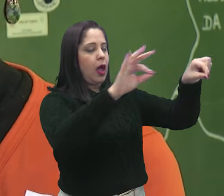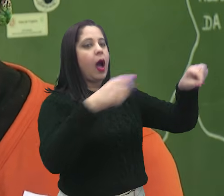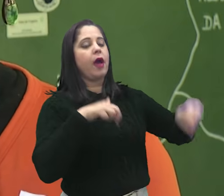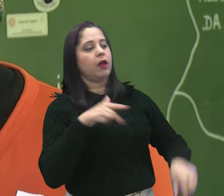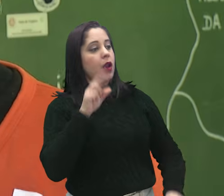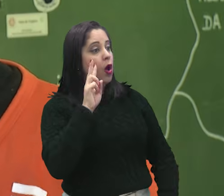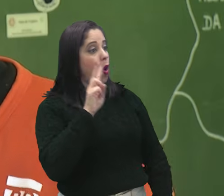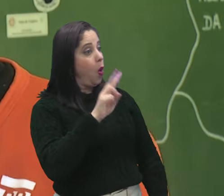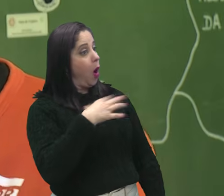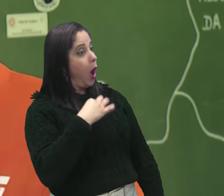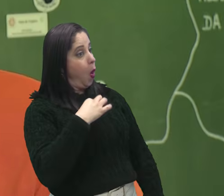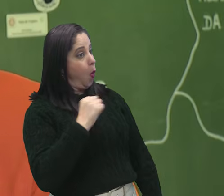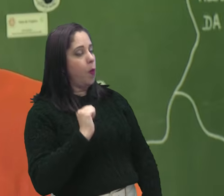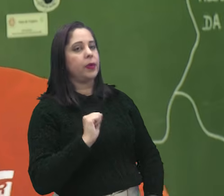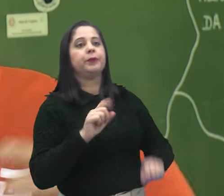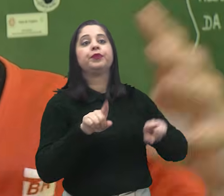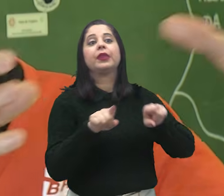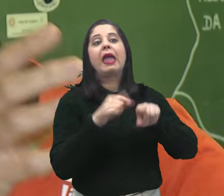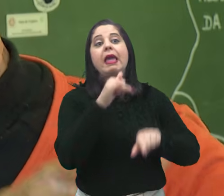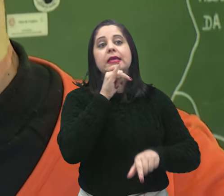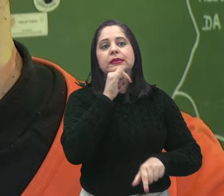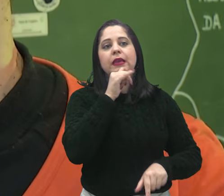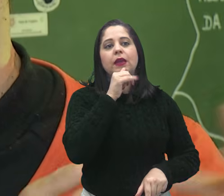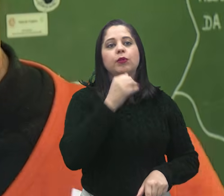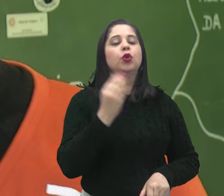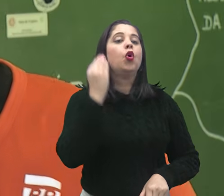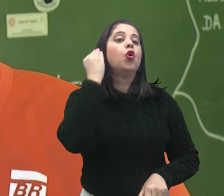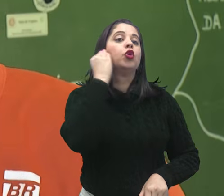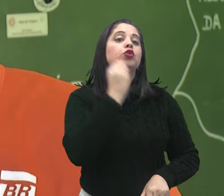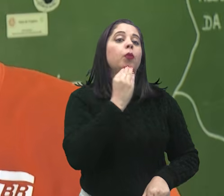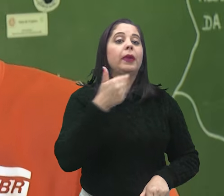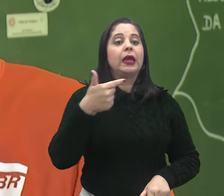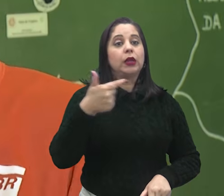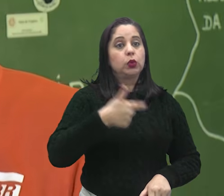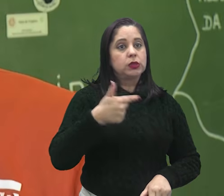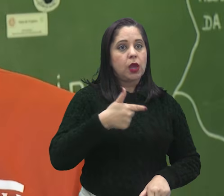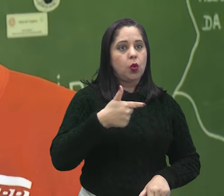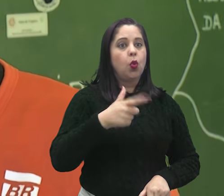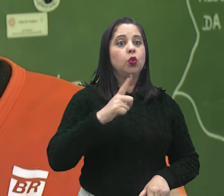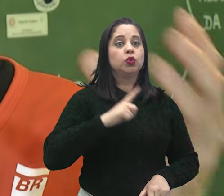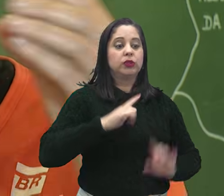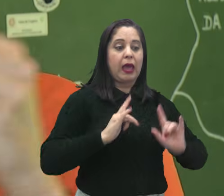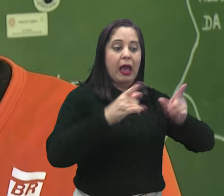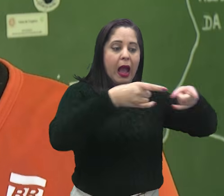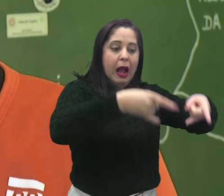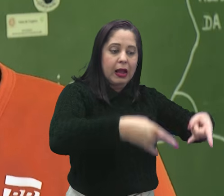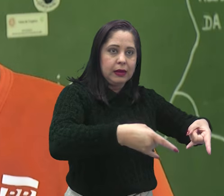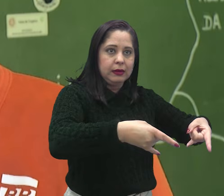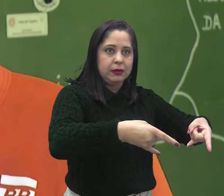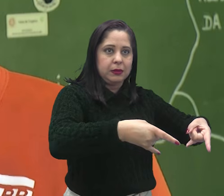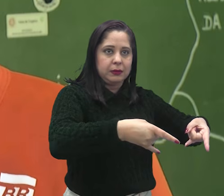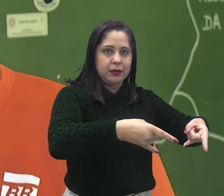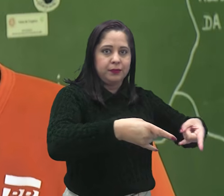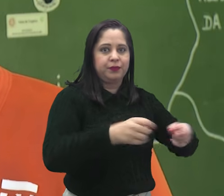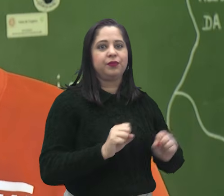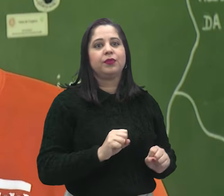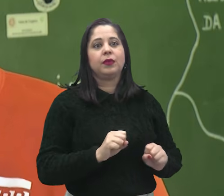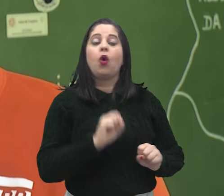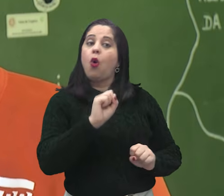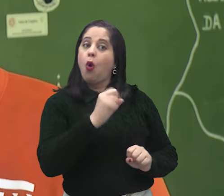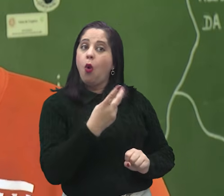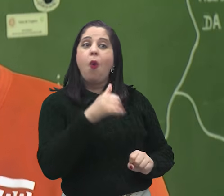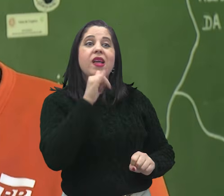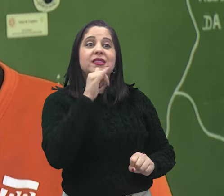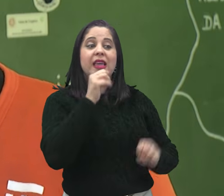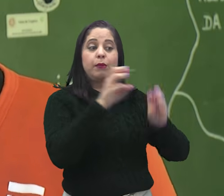Museu da República. Você tem a cama do Dom Pedro II. Ou mesmo, se a gente colocar, né, o Museu do Folclore novamente